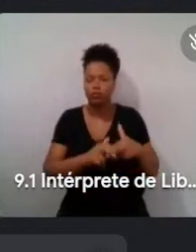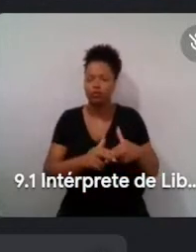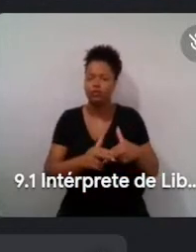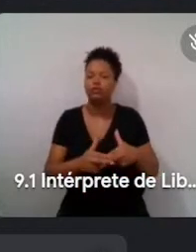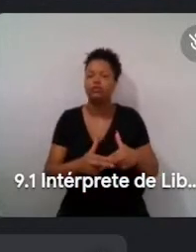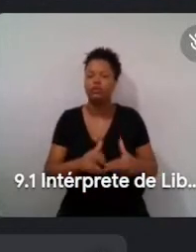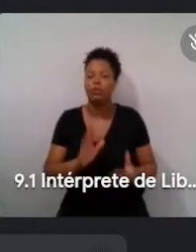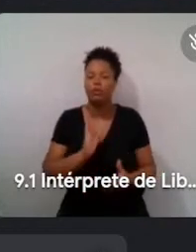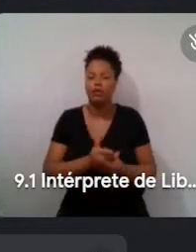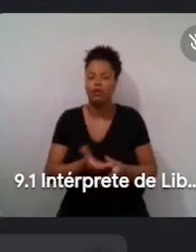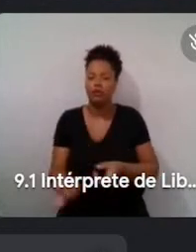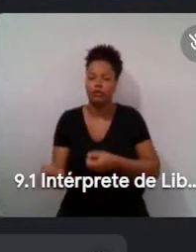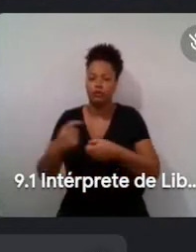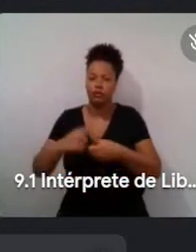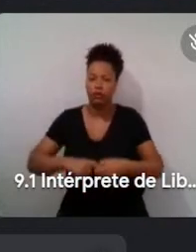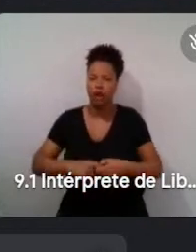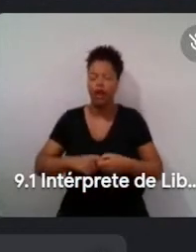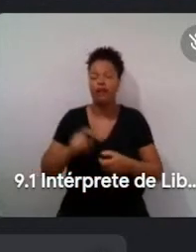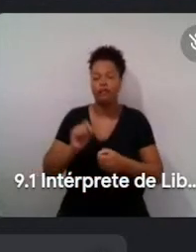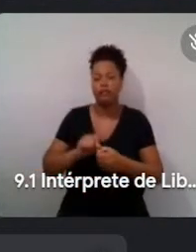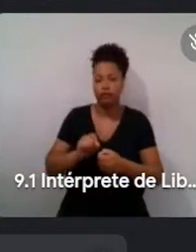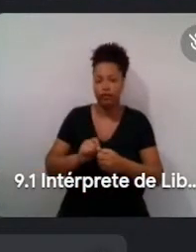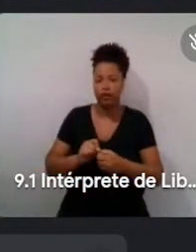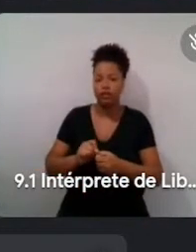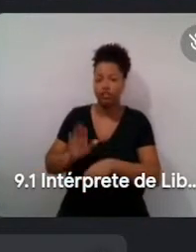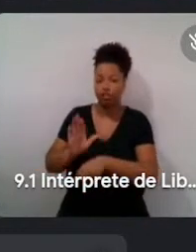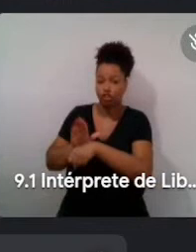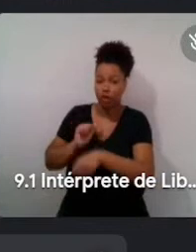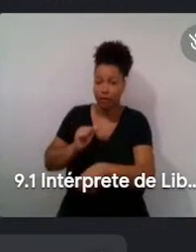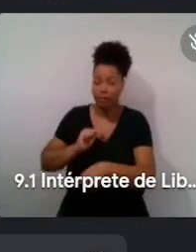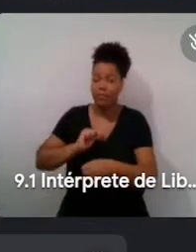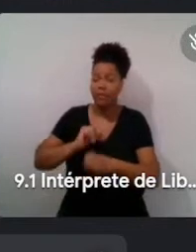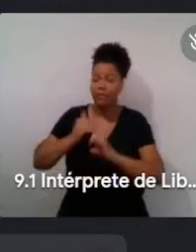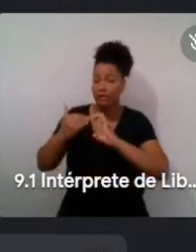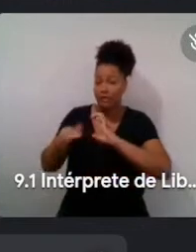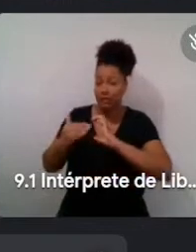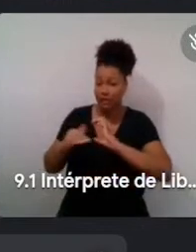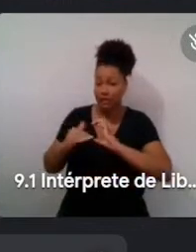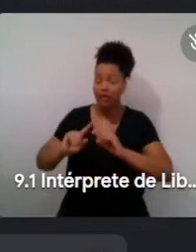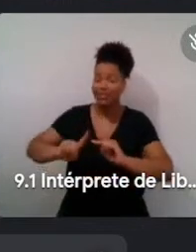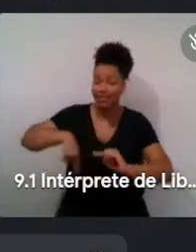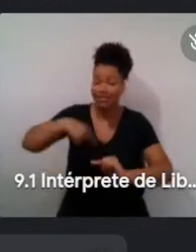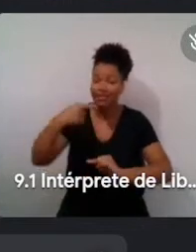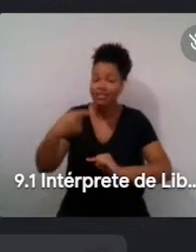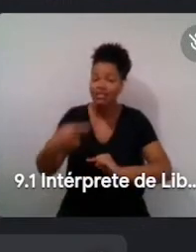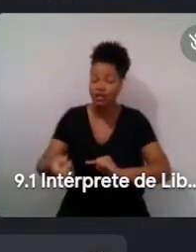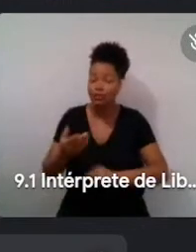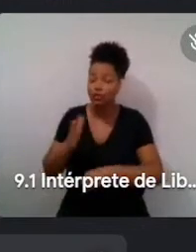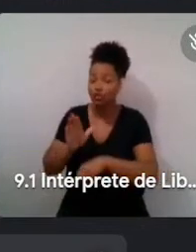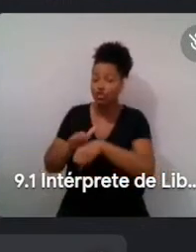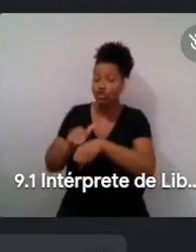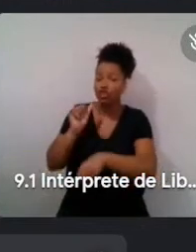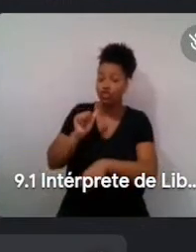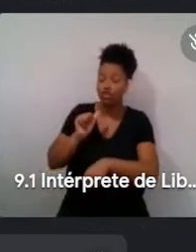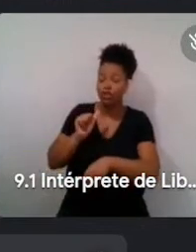realizada a intimação por e-mail e depois dessa intimação